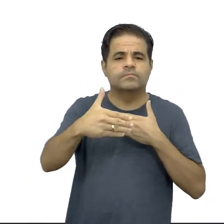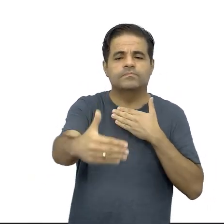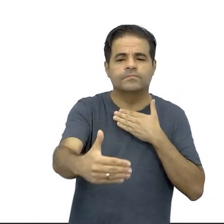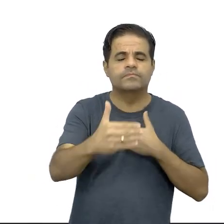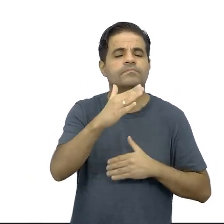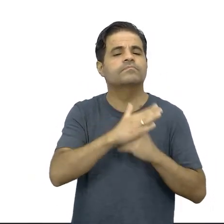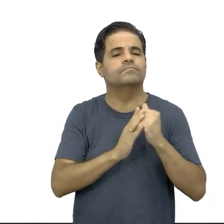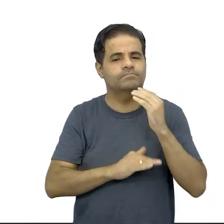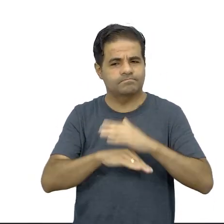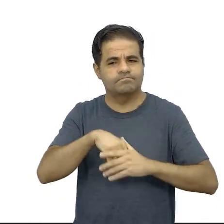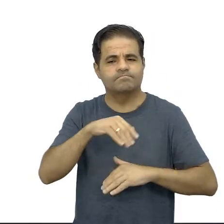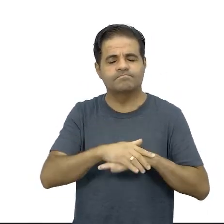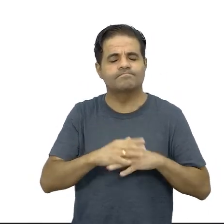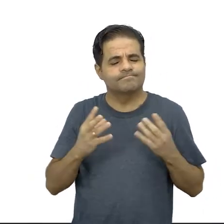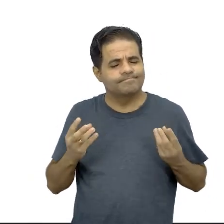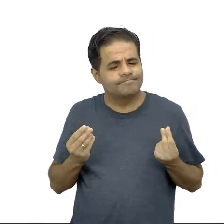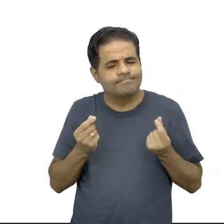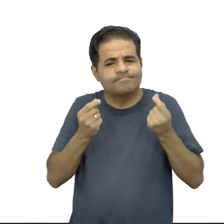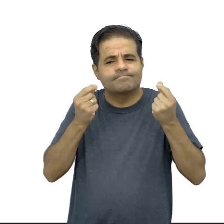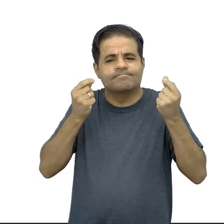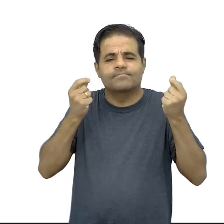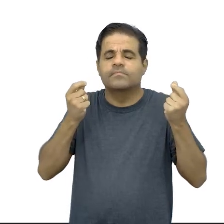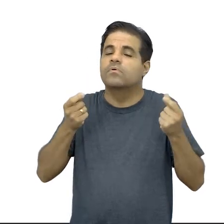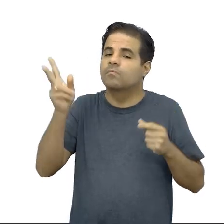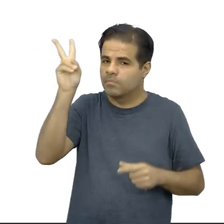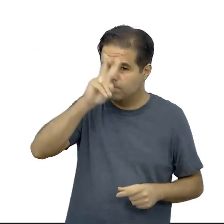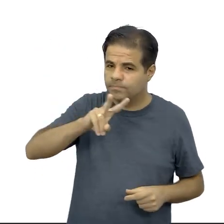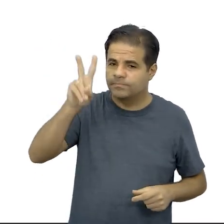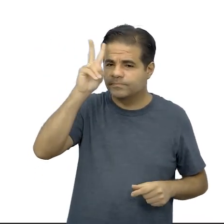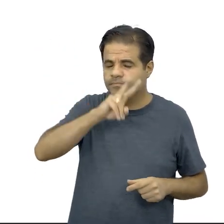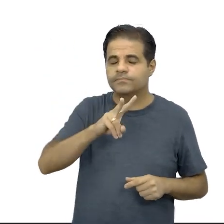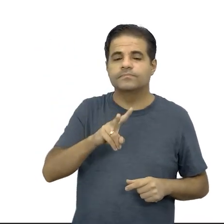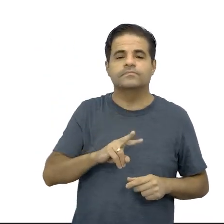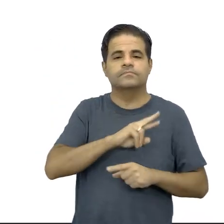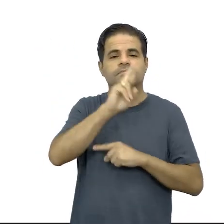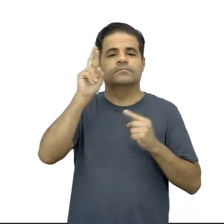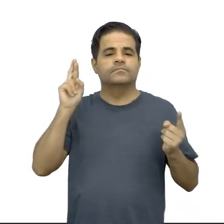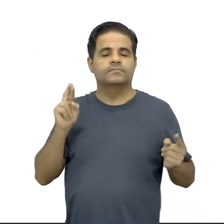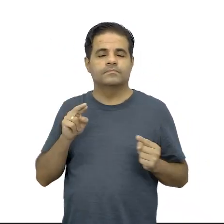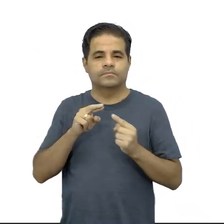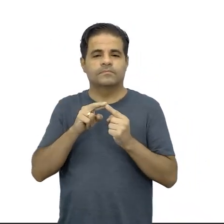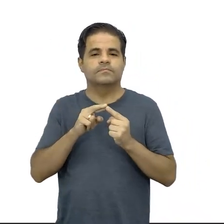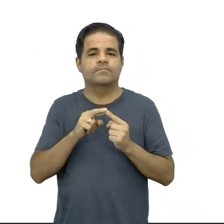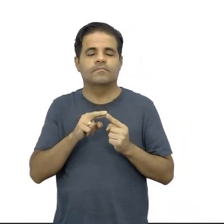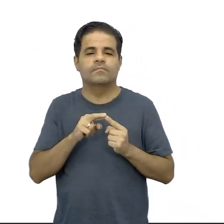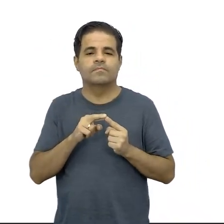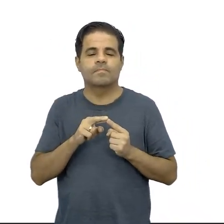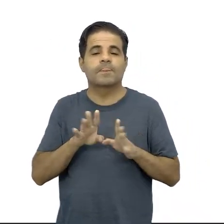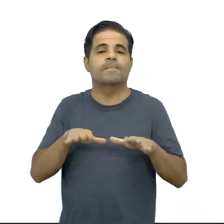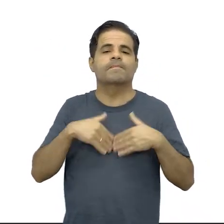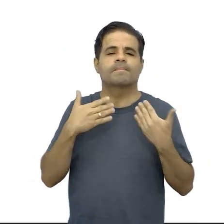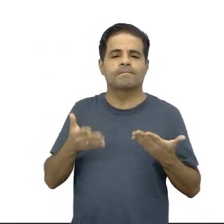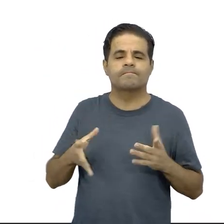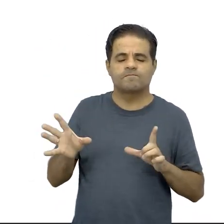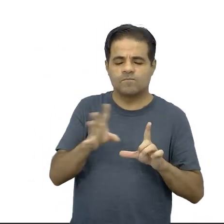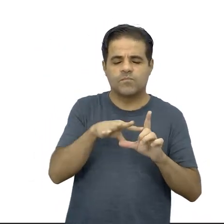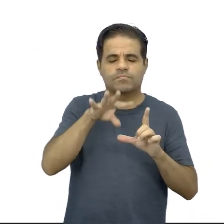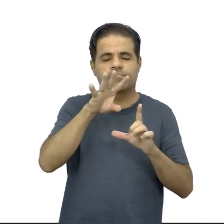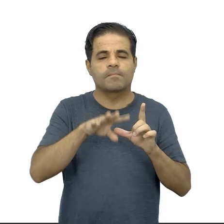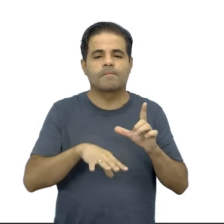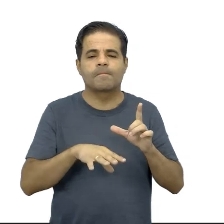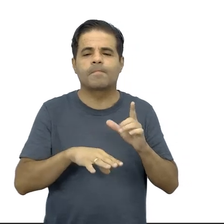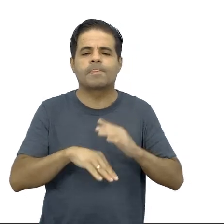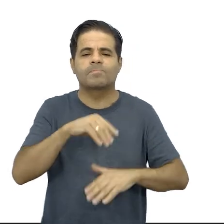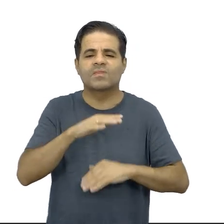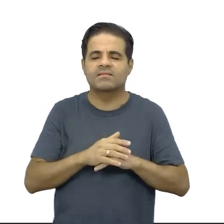das habilidades essenciais. Então, vamos relembrar a razão, né, do qual a matriz das